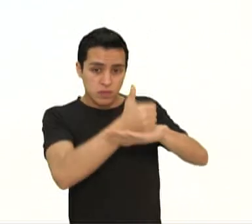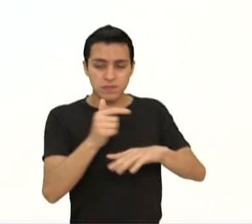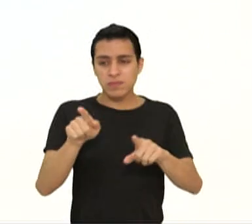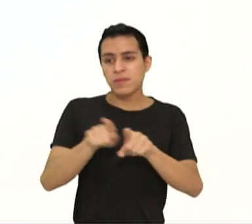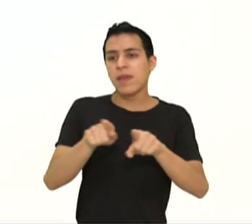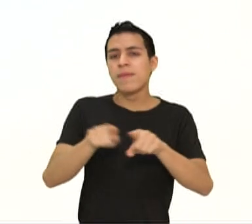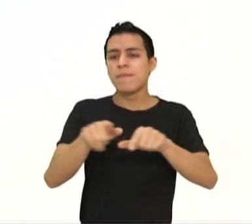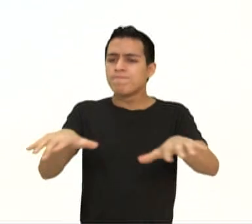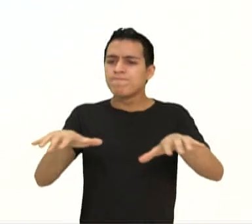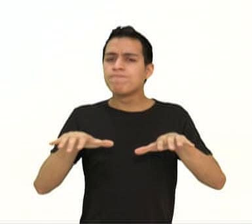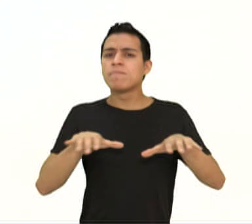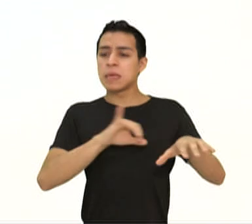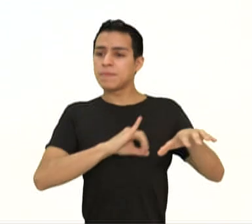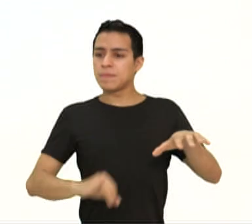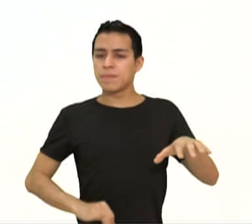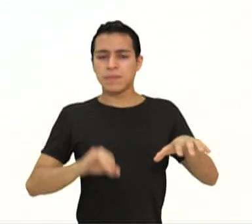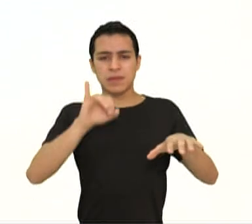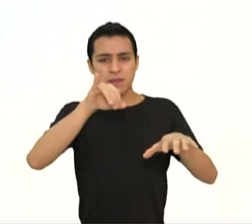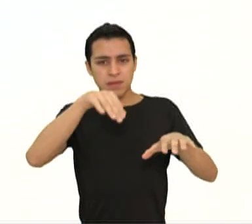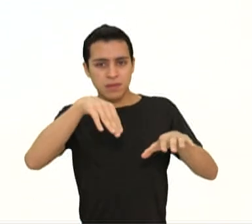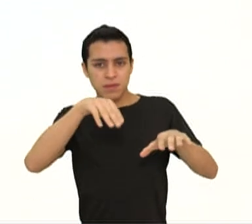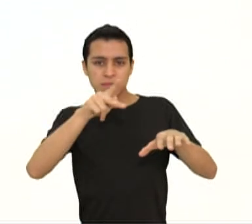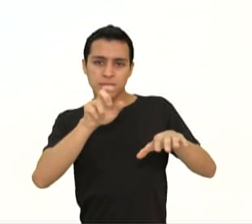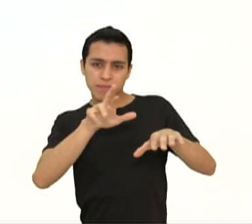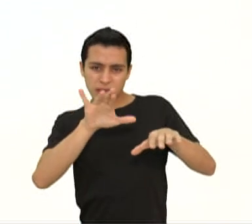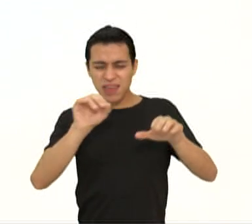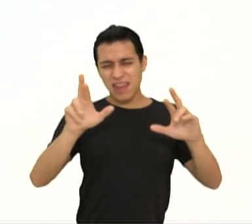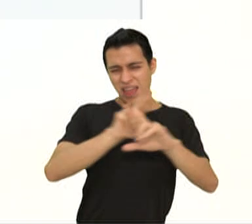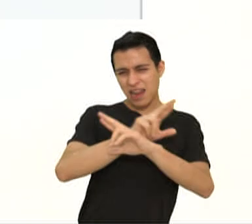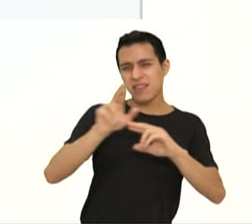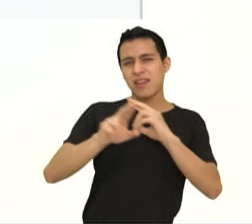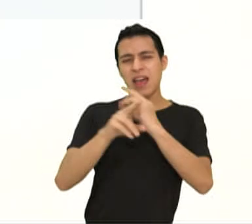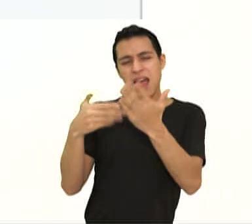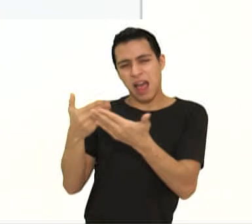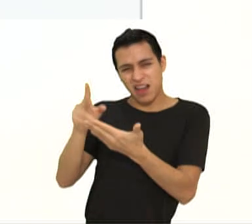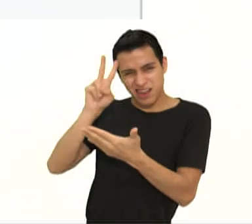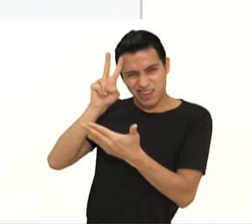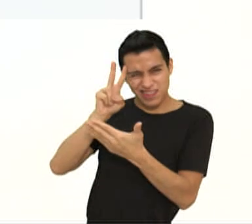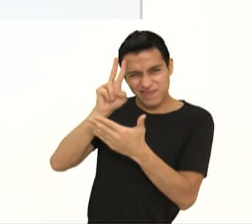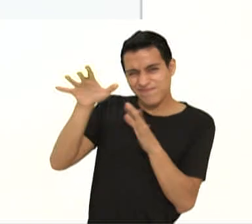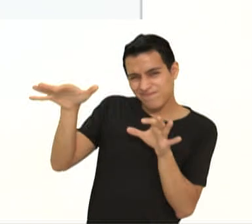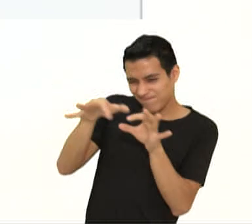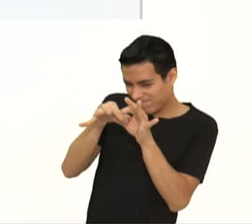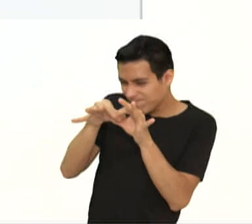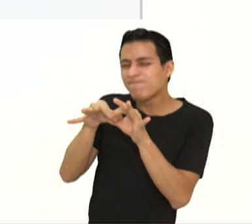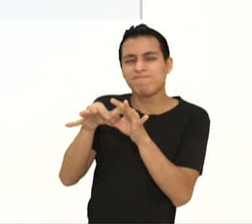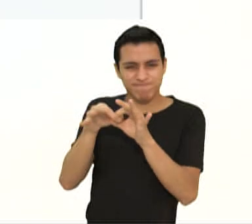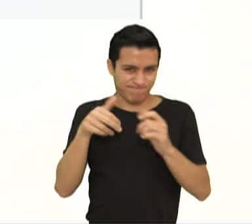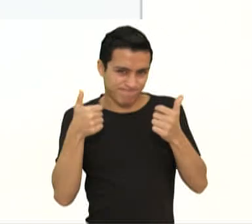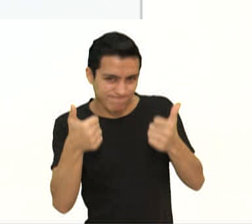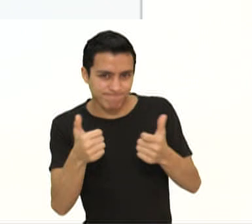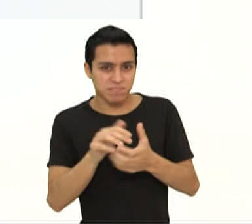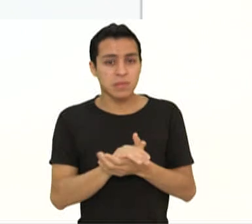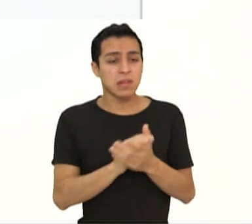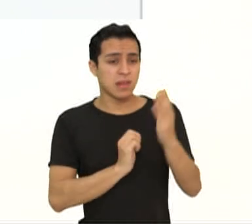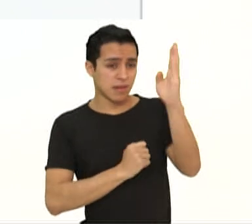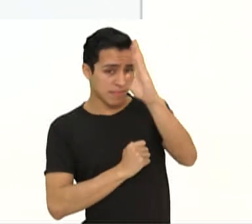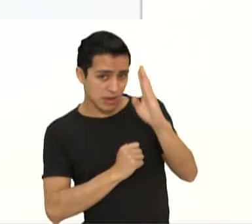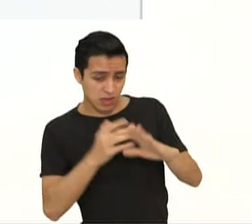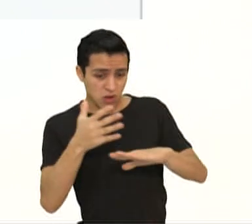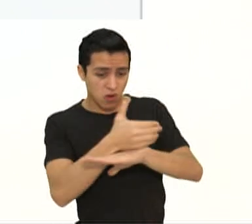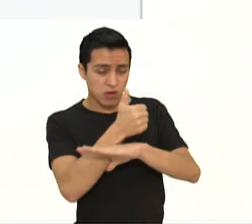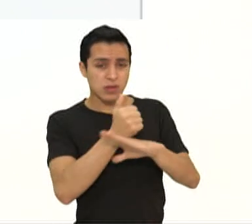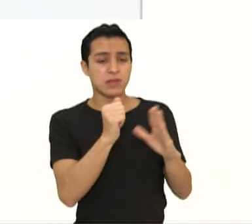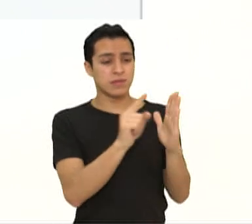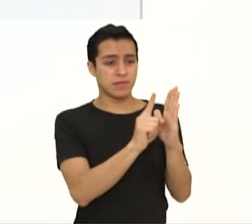império. Então, vai estar muito relacionado às nossas aulinhas de história também. Brasil colônia, de